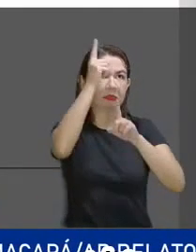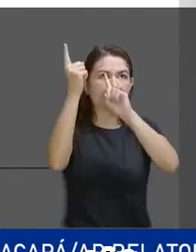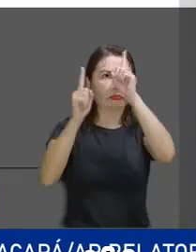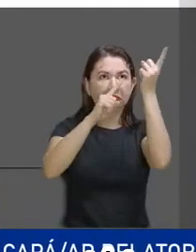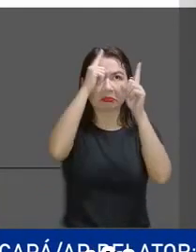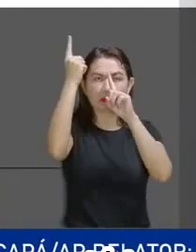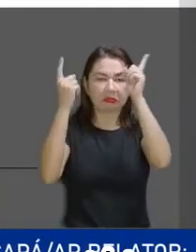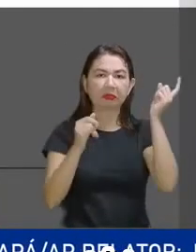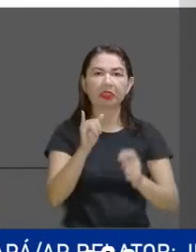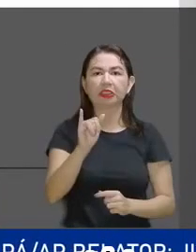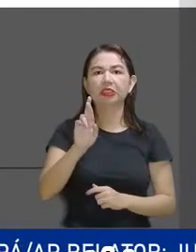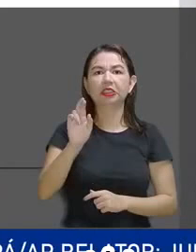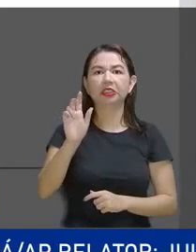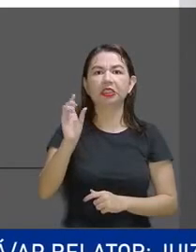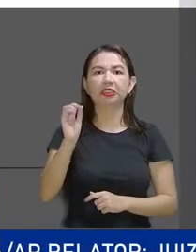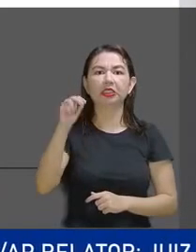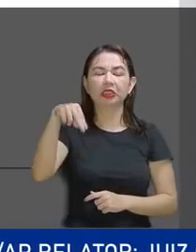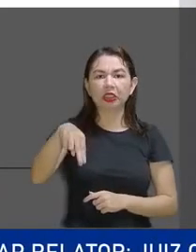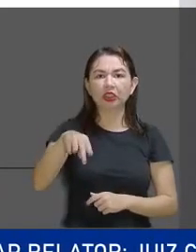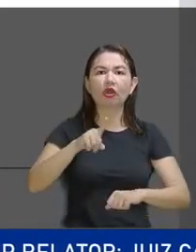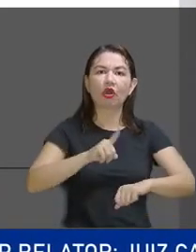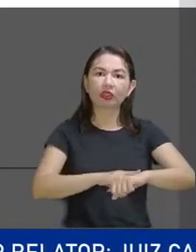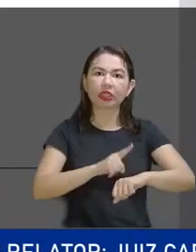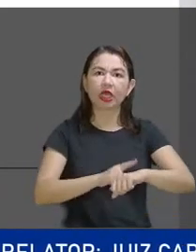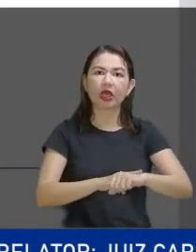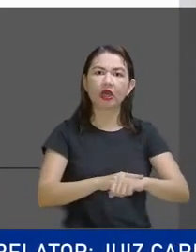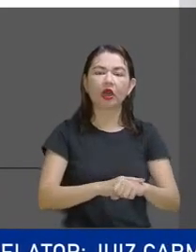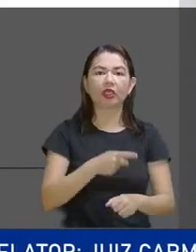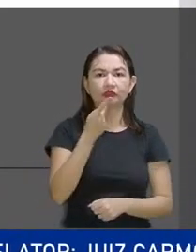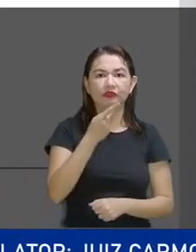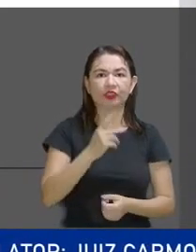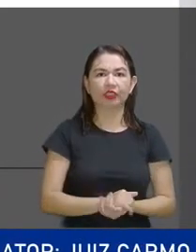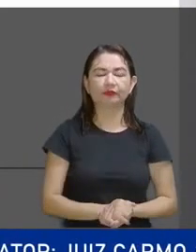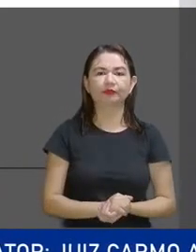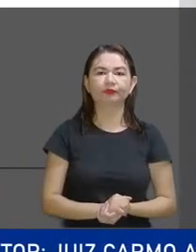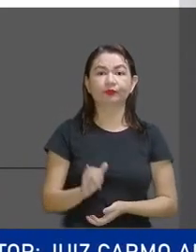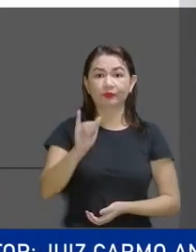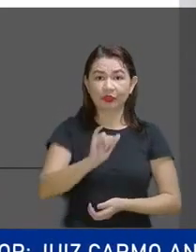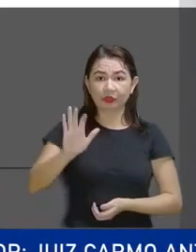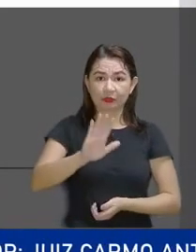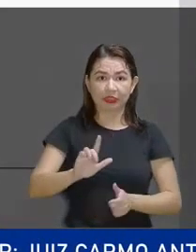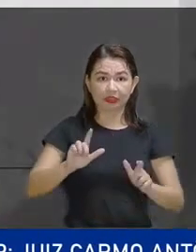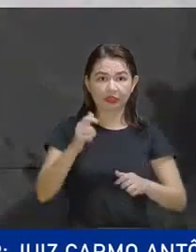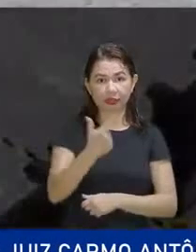do interrogatório. Eu gostaria que fosse colocada a imagem 2, por favor.